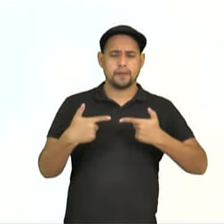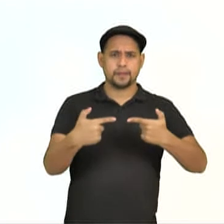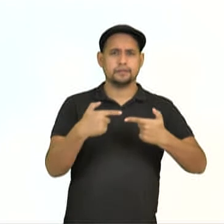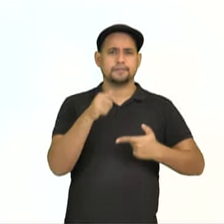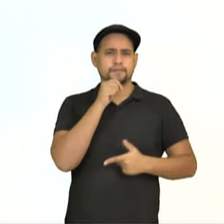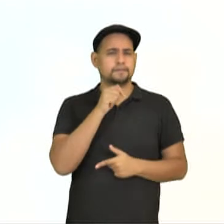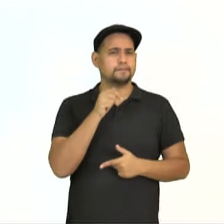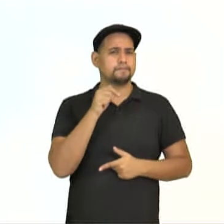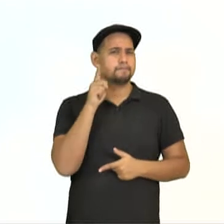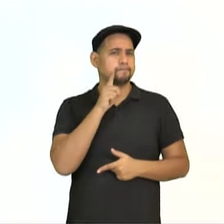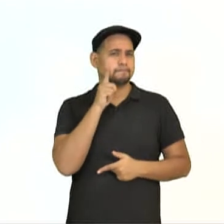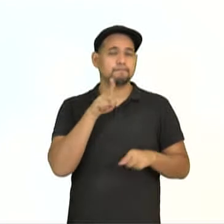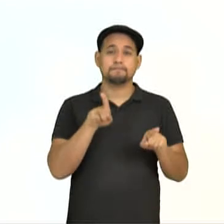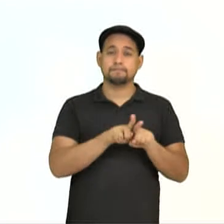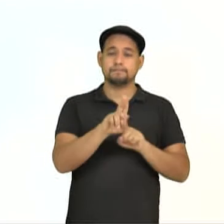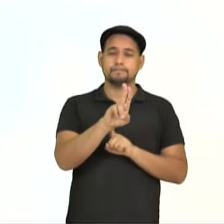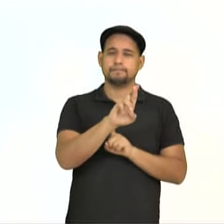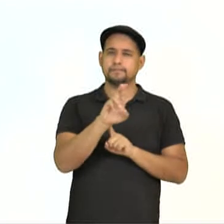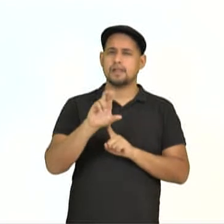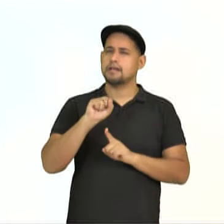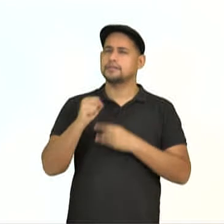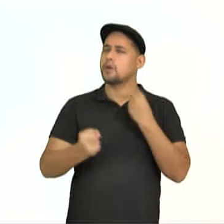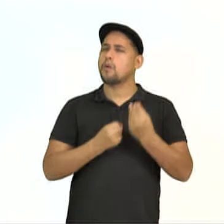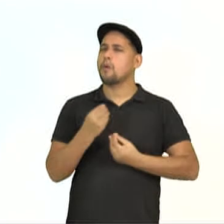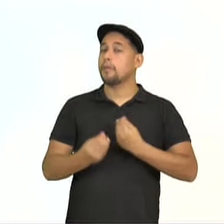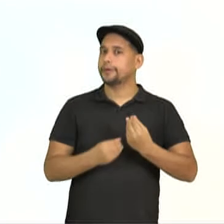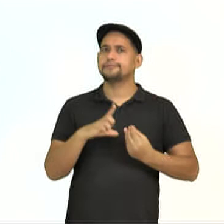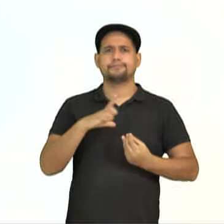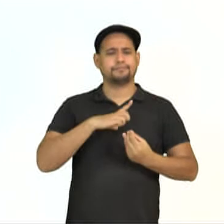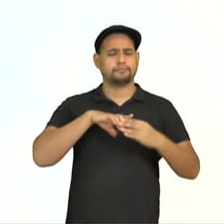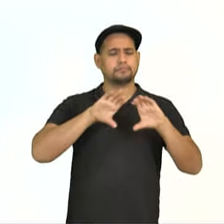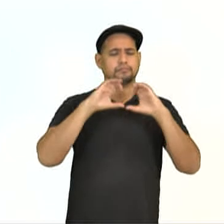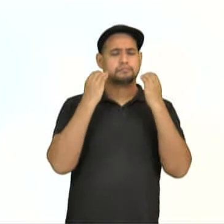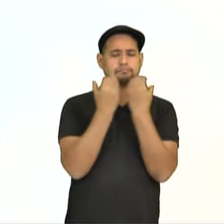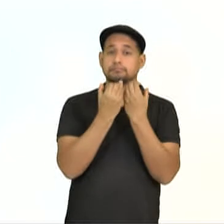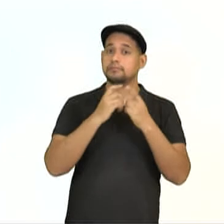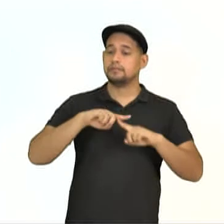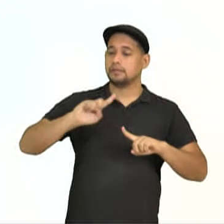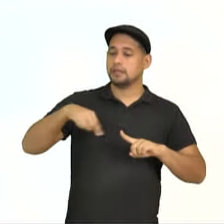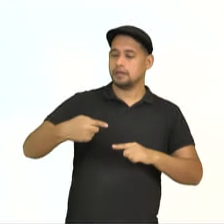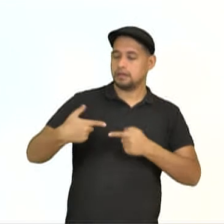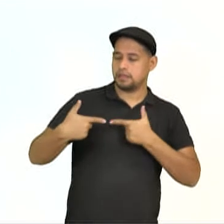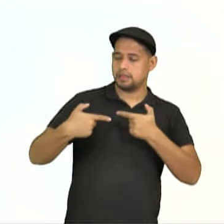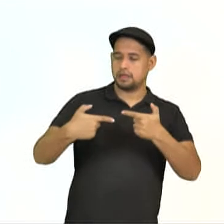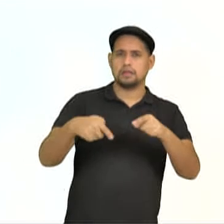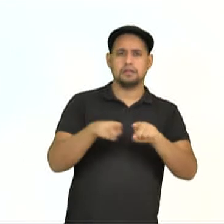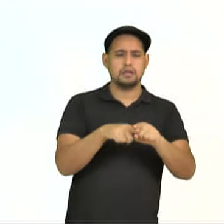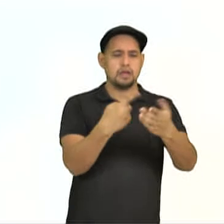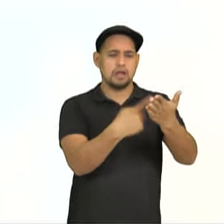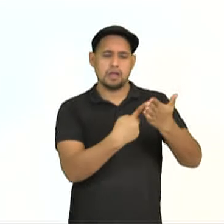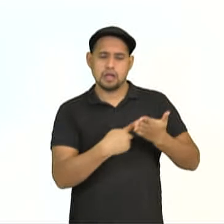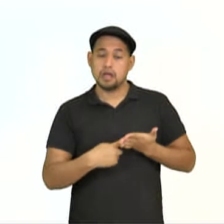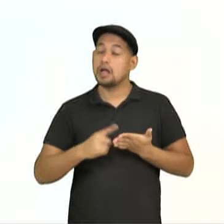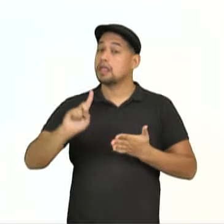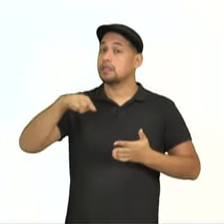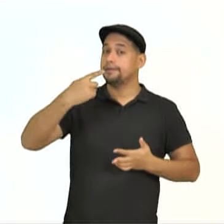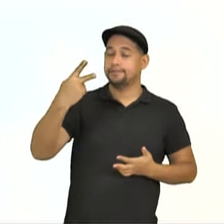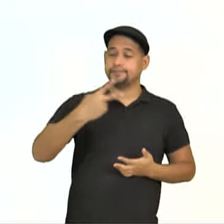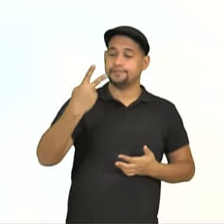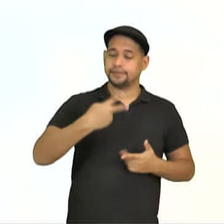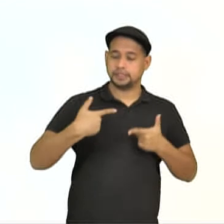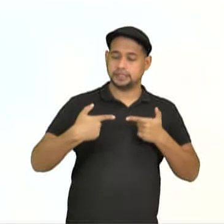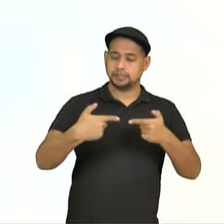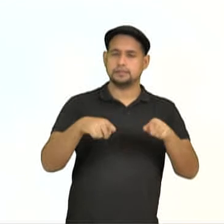Estados Unidos e União Soviética? A gente tem nas conferências pós-guerra, os acordos depois da Segunda Guerra